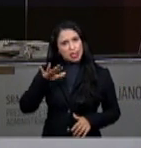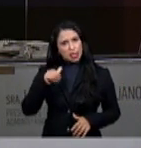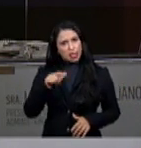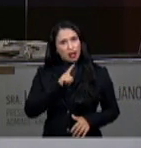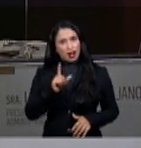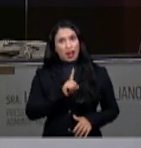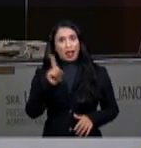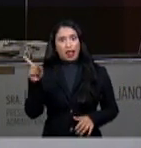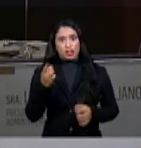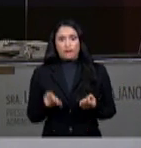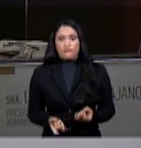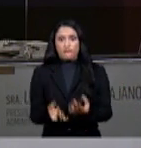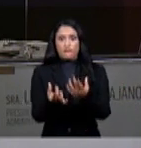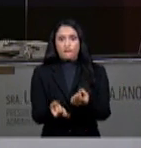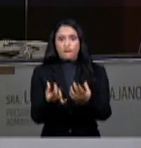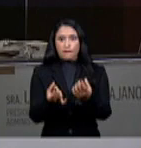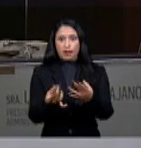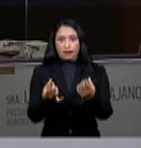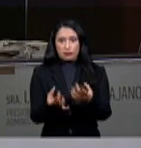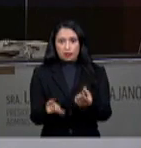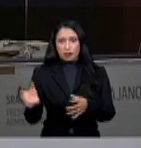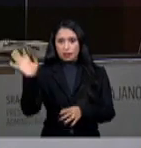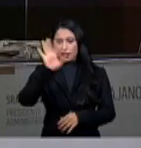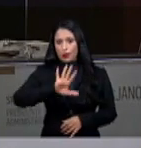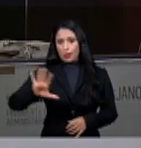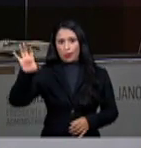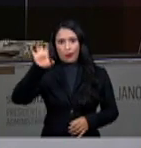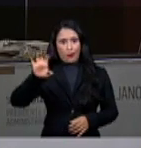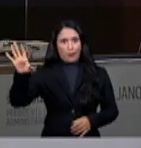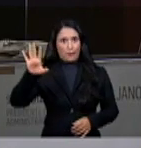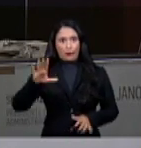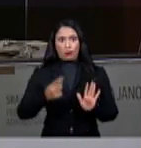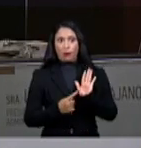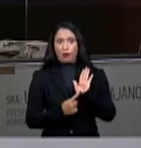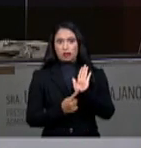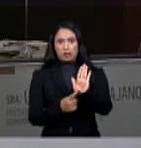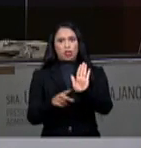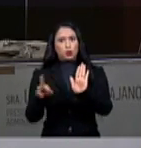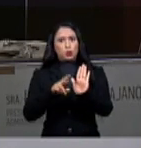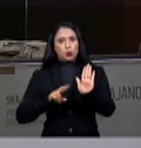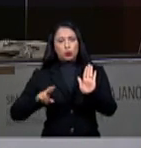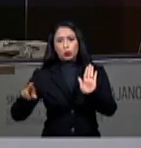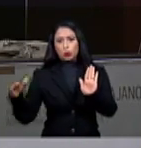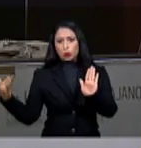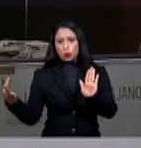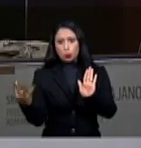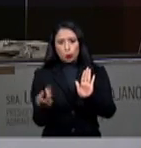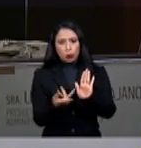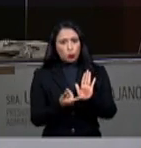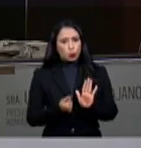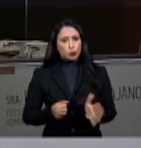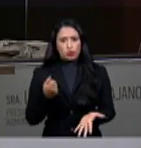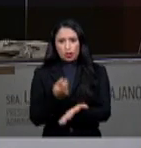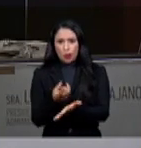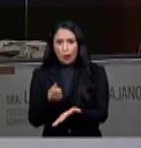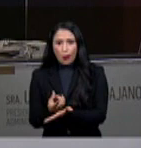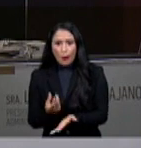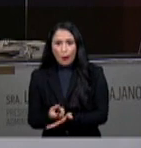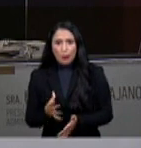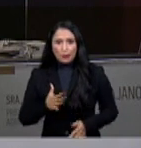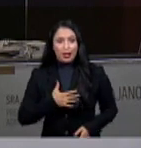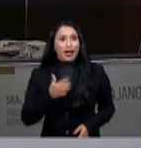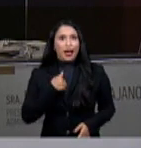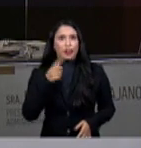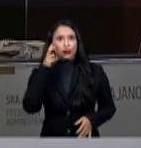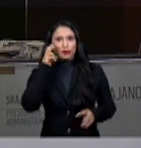centro do consumo do varejo da Europa quer dizer lá é o que aparece tudo de consumo qual não foi minha surpresa que